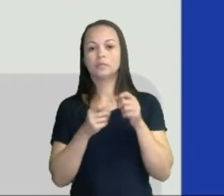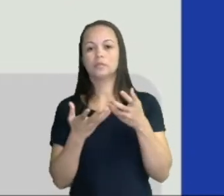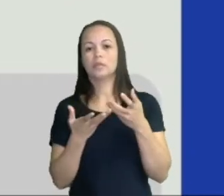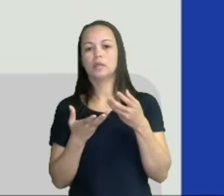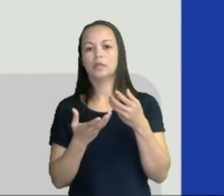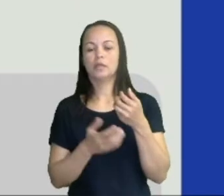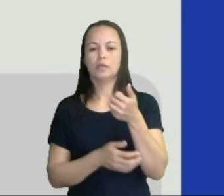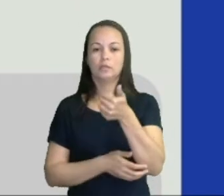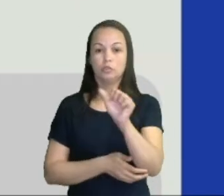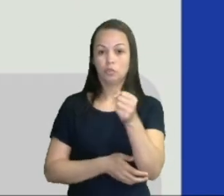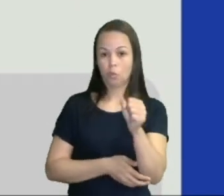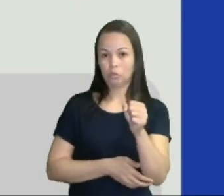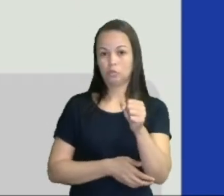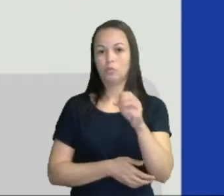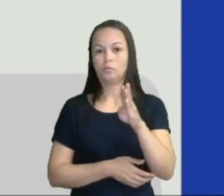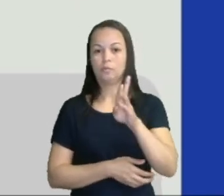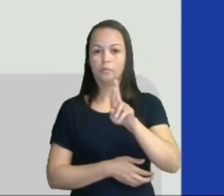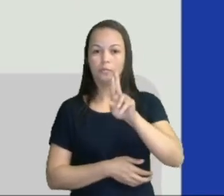Brumário, que se dá em